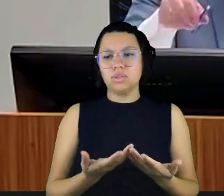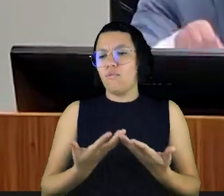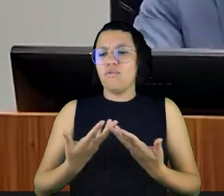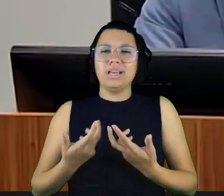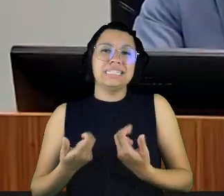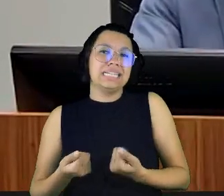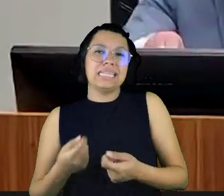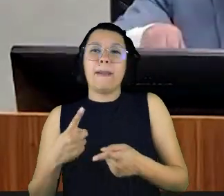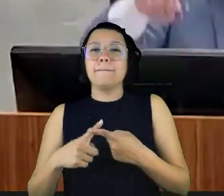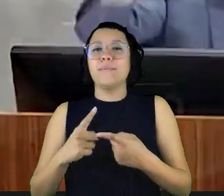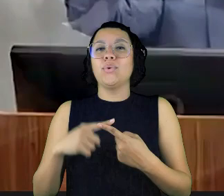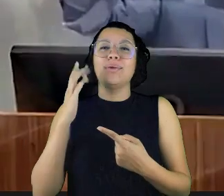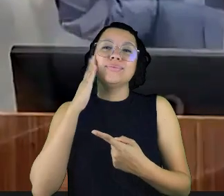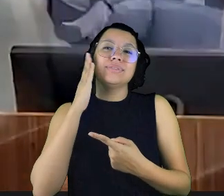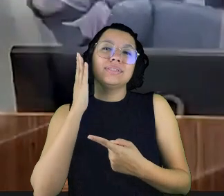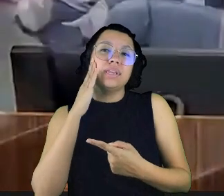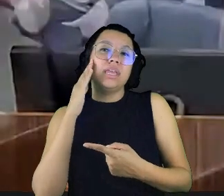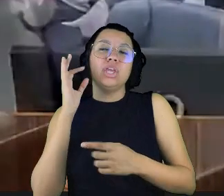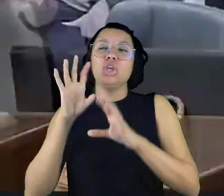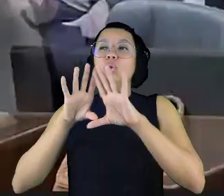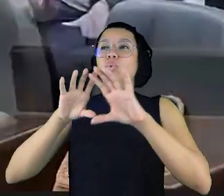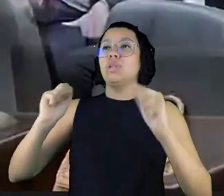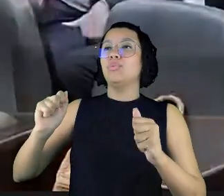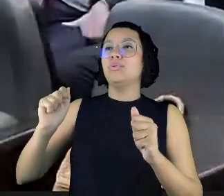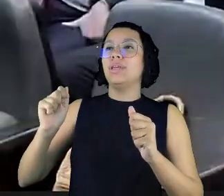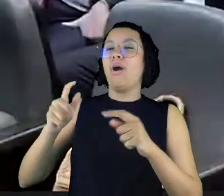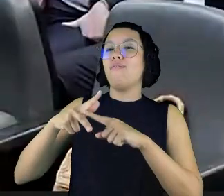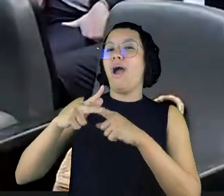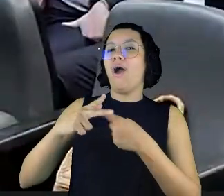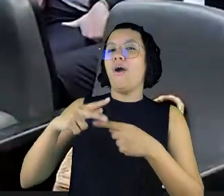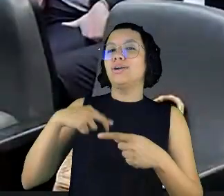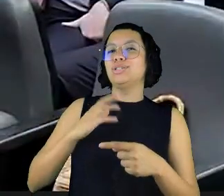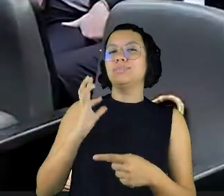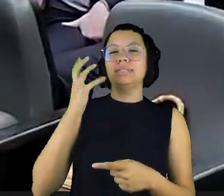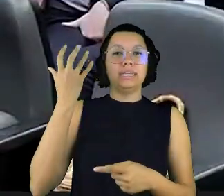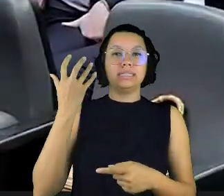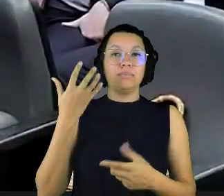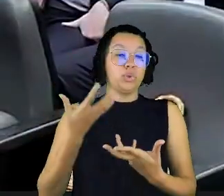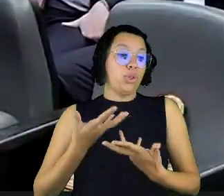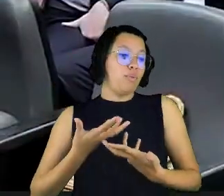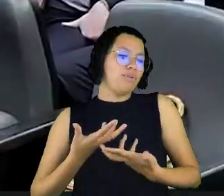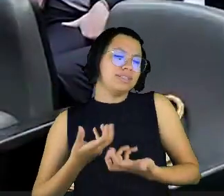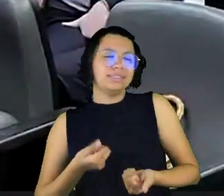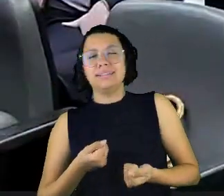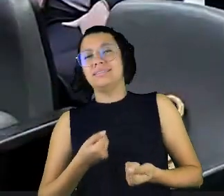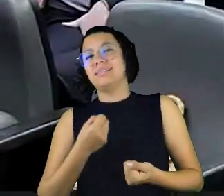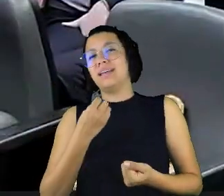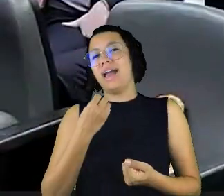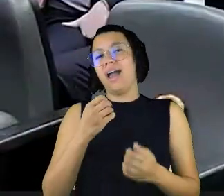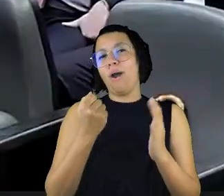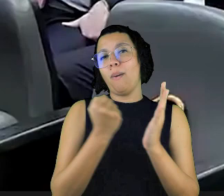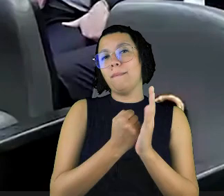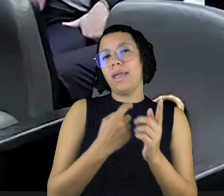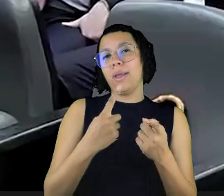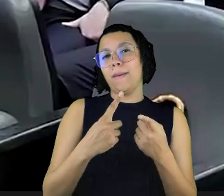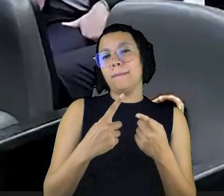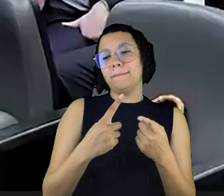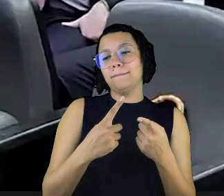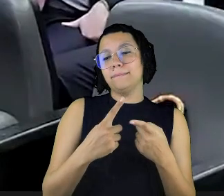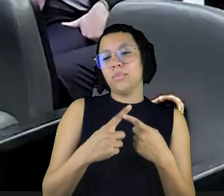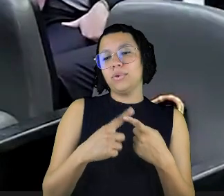não vou aceitar o bem por qualquer outro motivo que não seja a minha própria convicção. Meus caros,